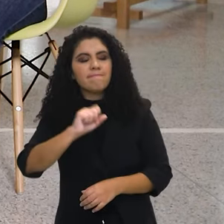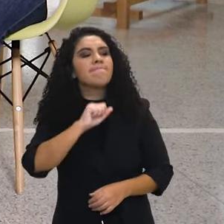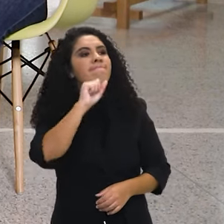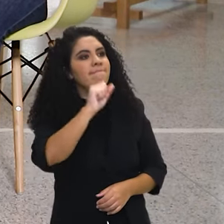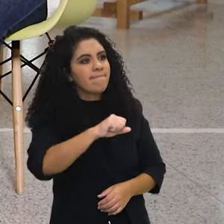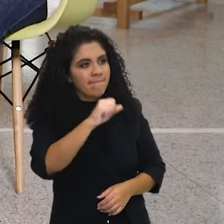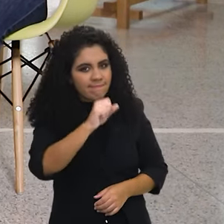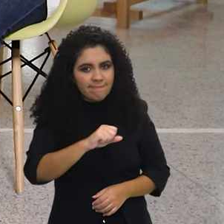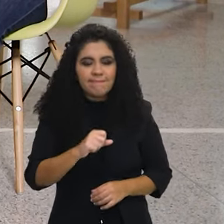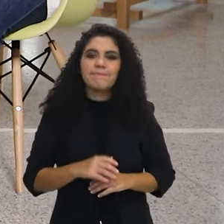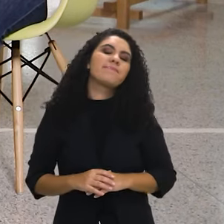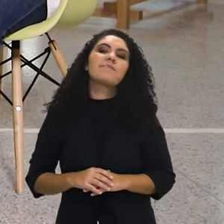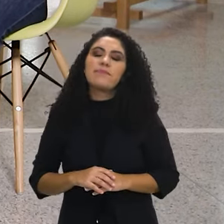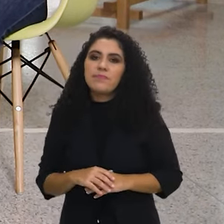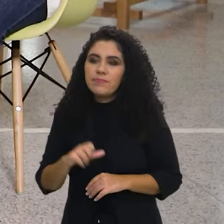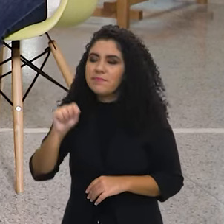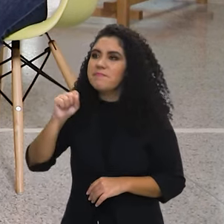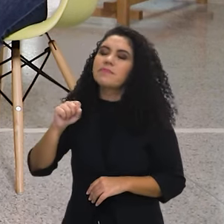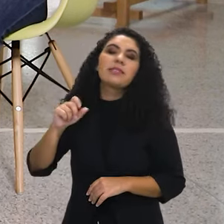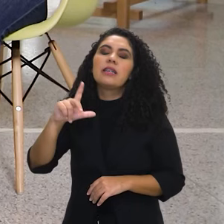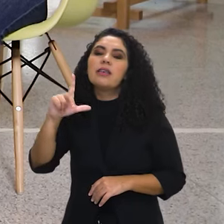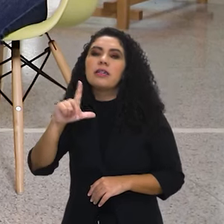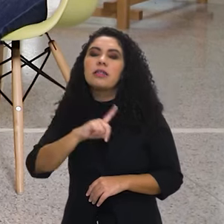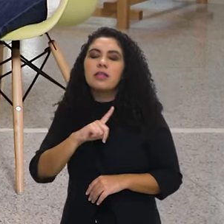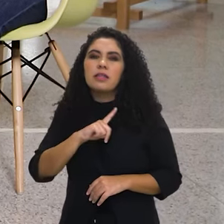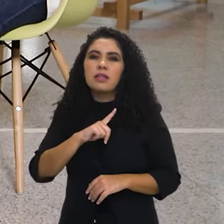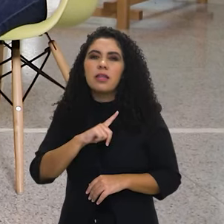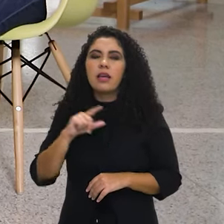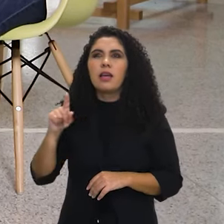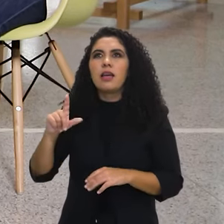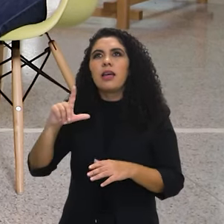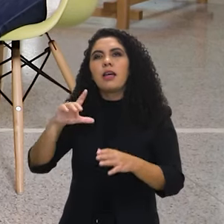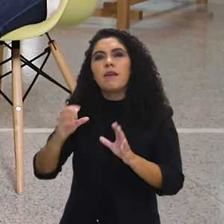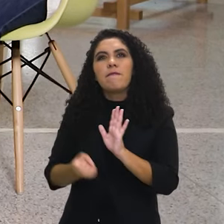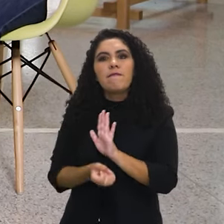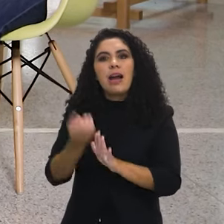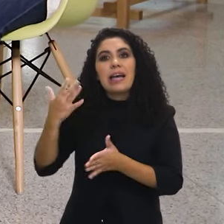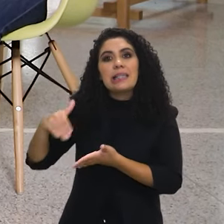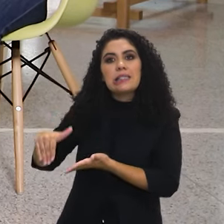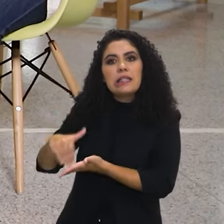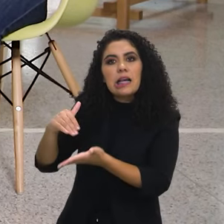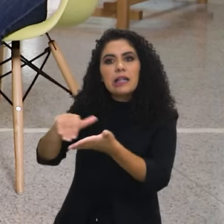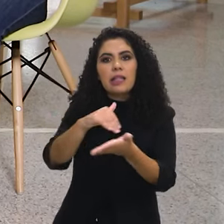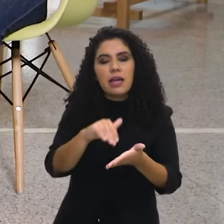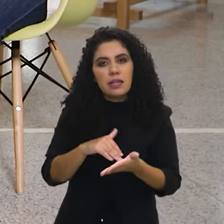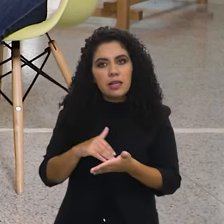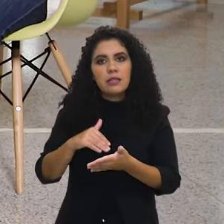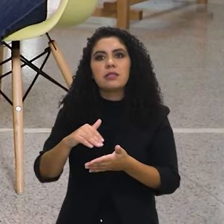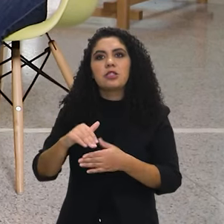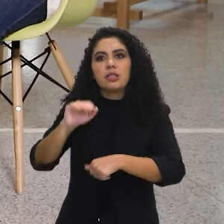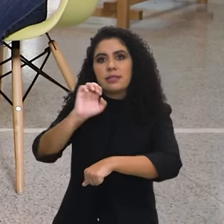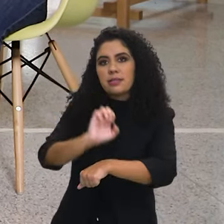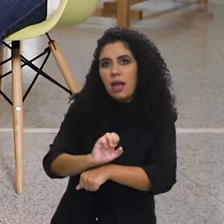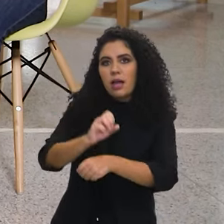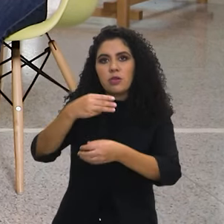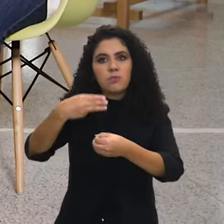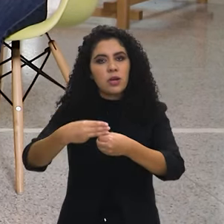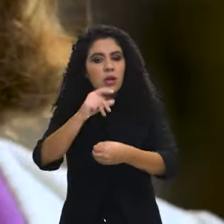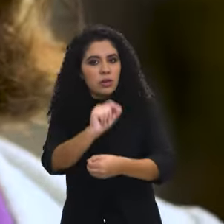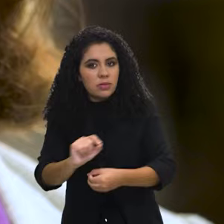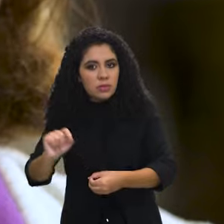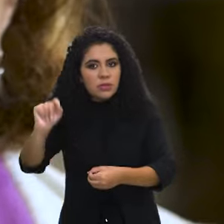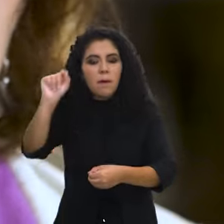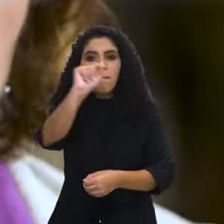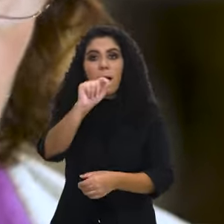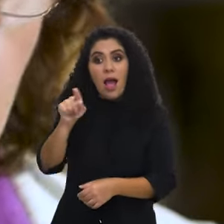nós trabal nossa Pilar do ministério são as secretarias estaduais e municipais de mulheres né são